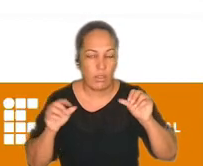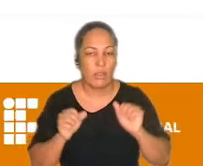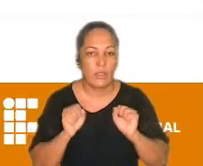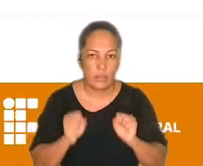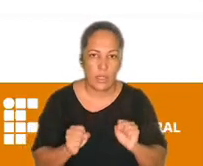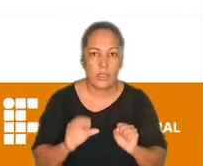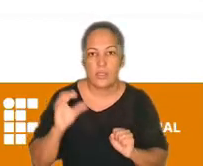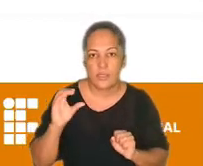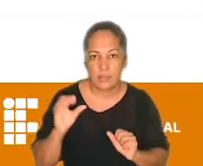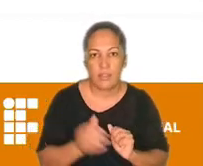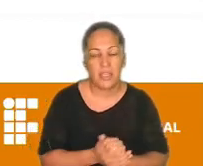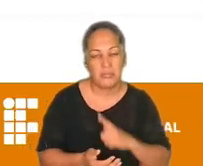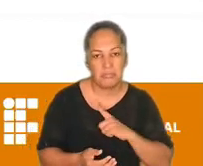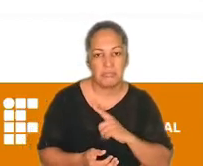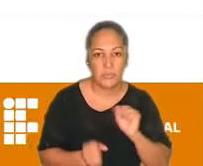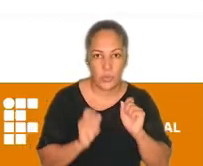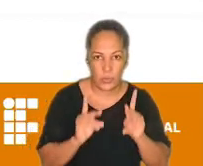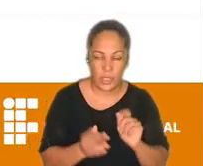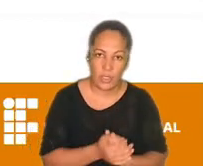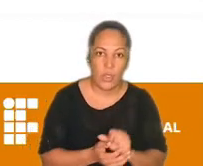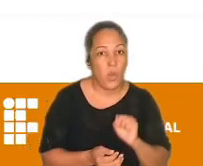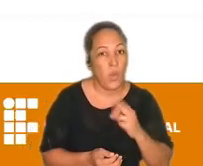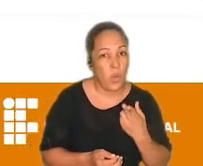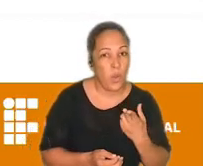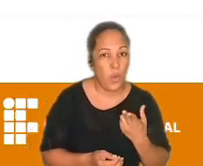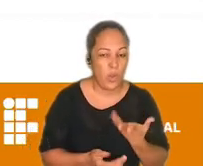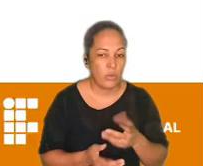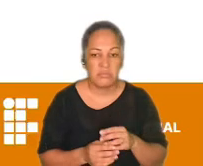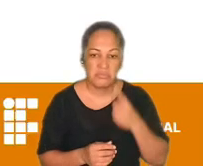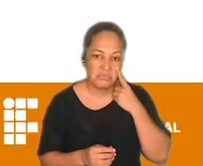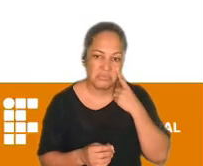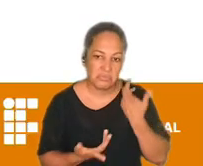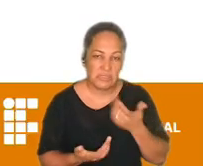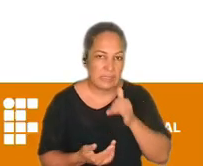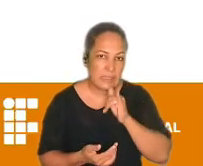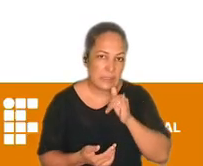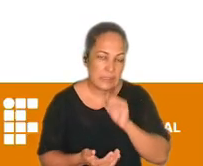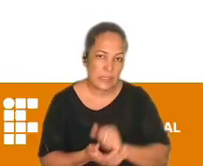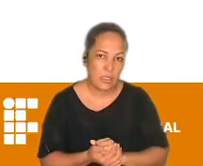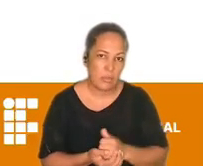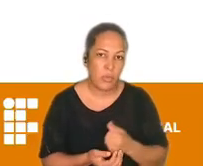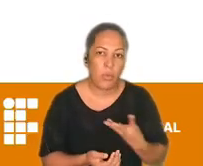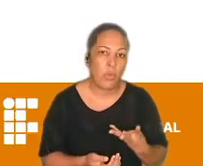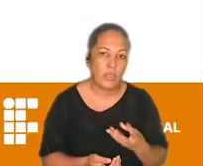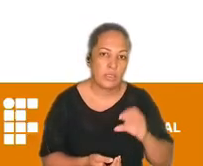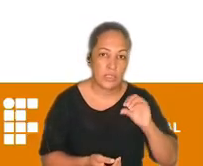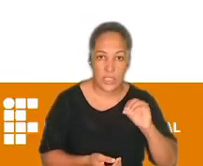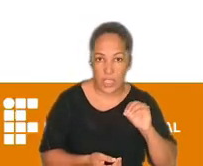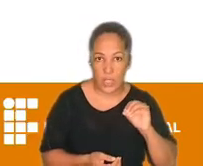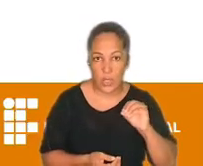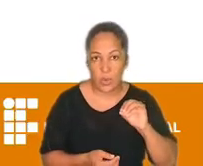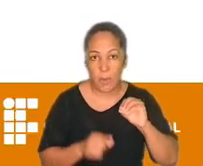colocar assim, tá bom? Ou uma metragem, né, que tenha lá, tipo, quantos deu? Esse aqui deu 0,8 metros, é um número